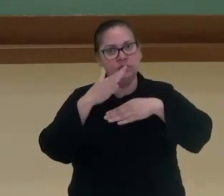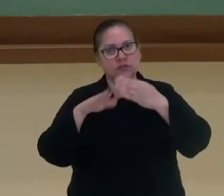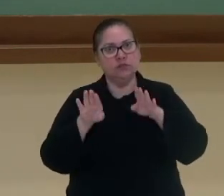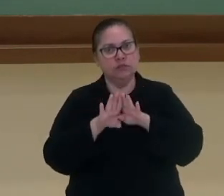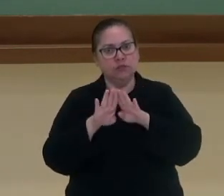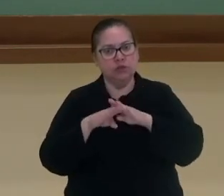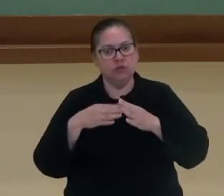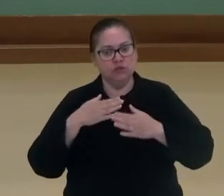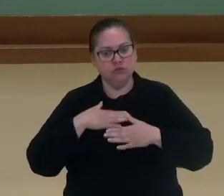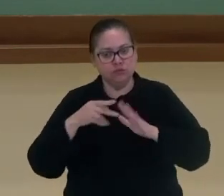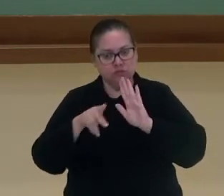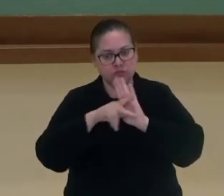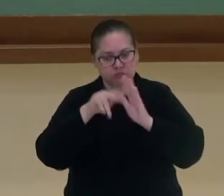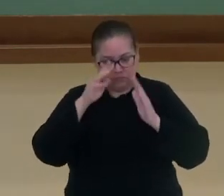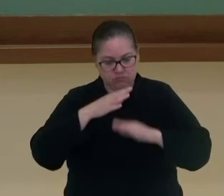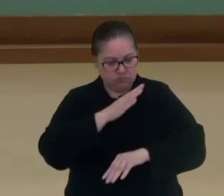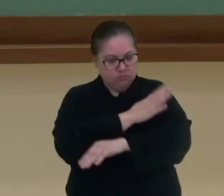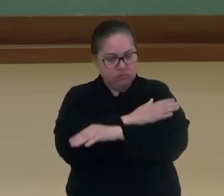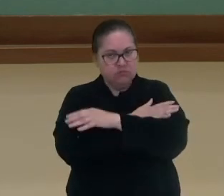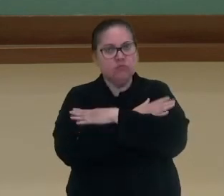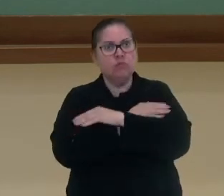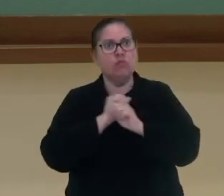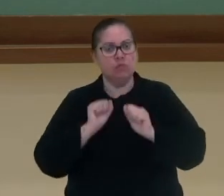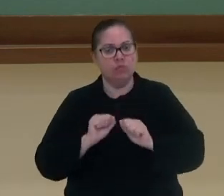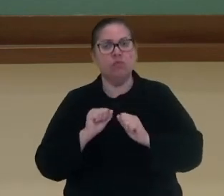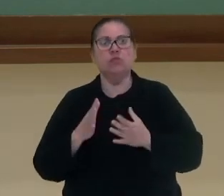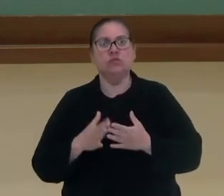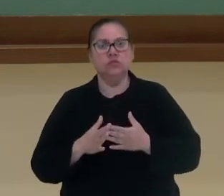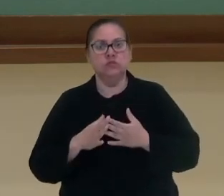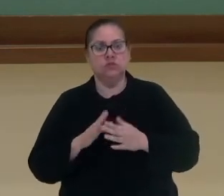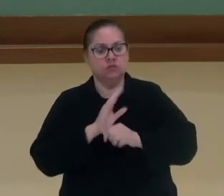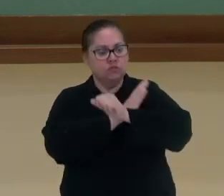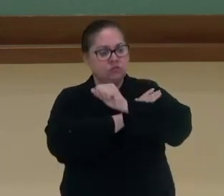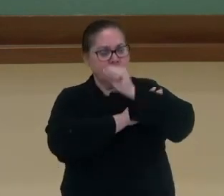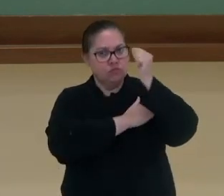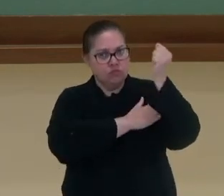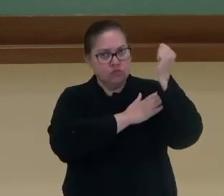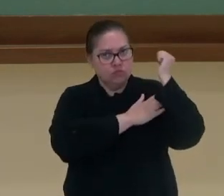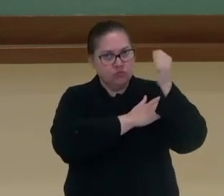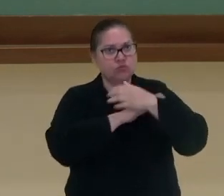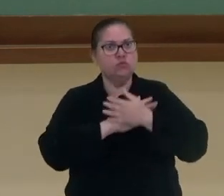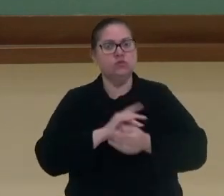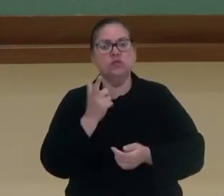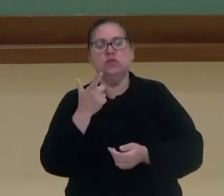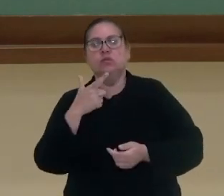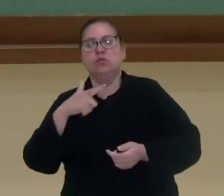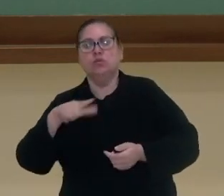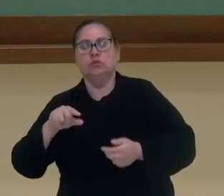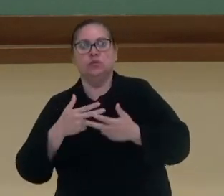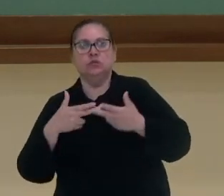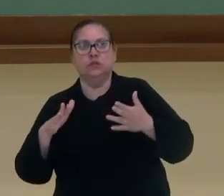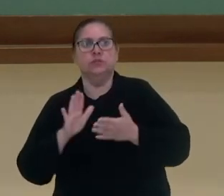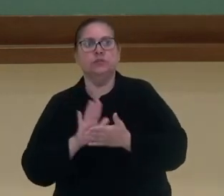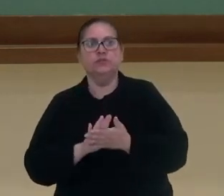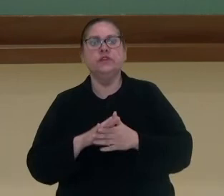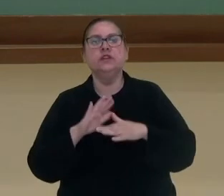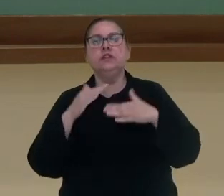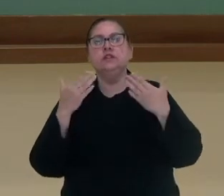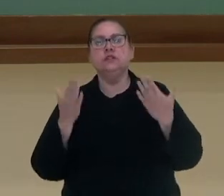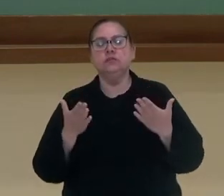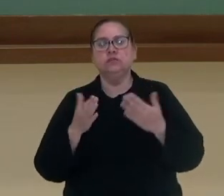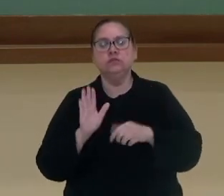nossas capacidades físicas, capacidades musculares, entre outras ali.